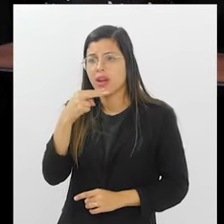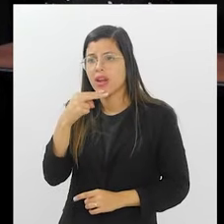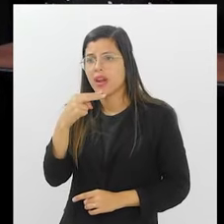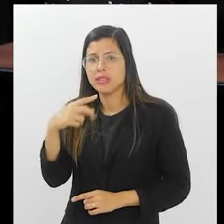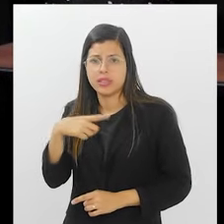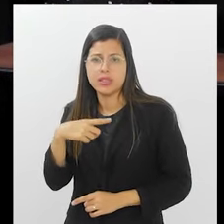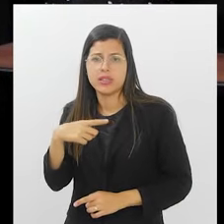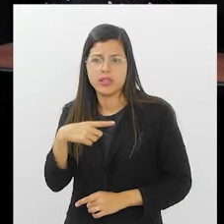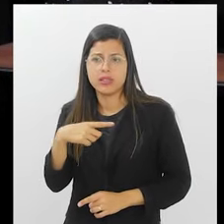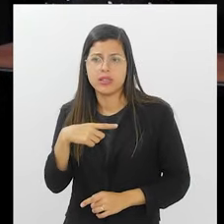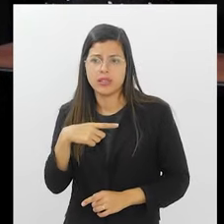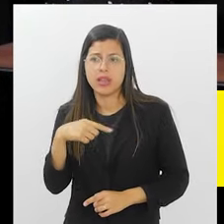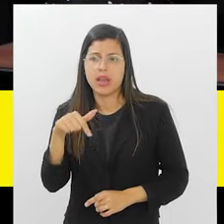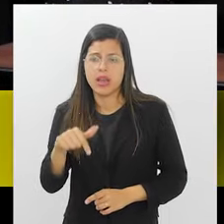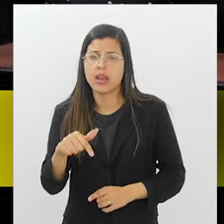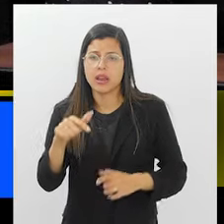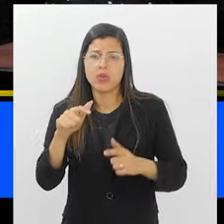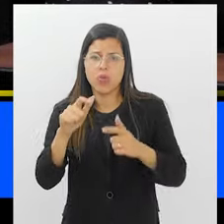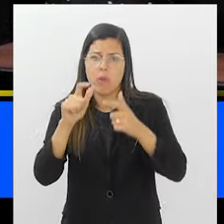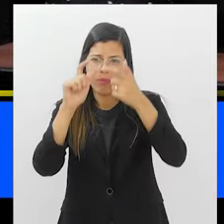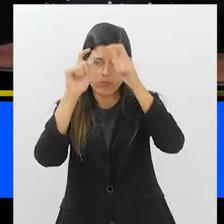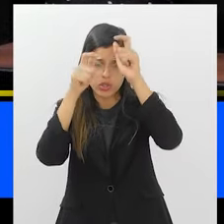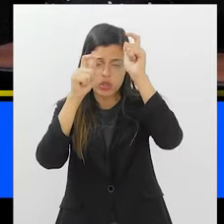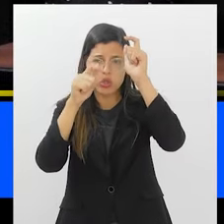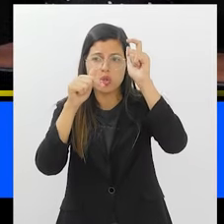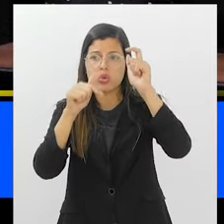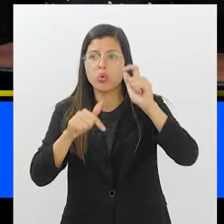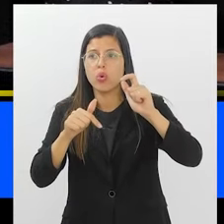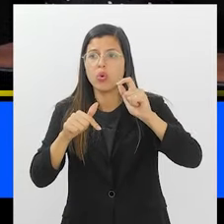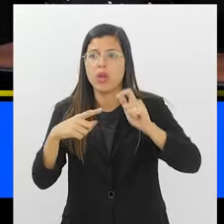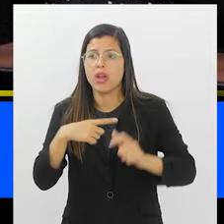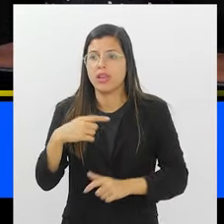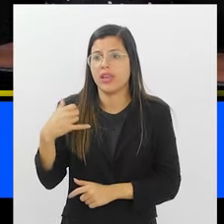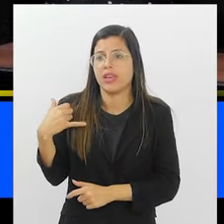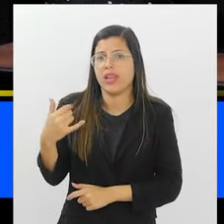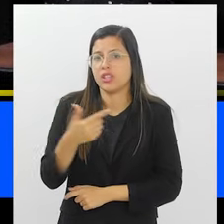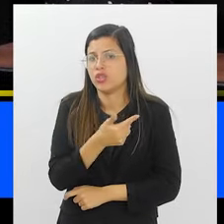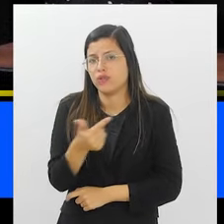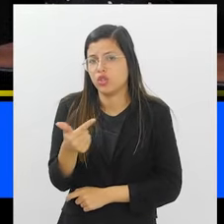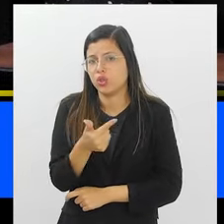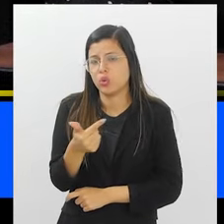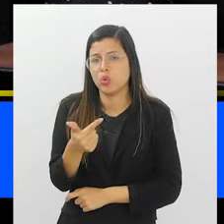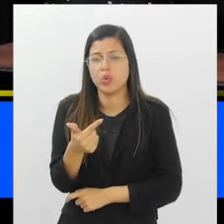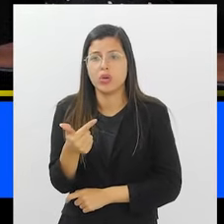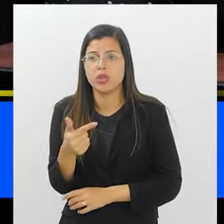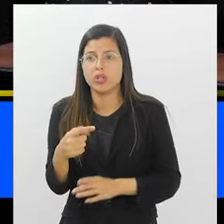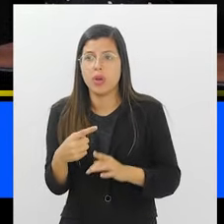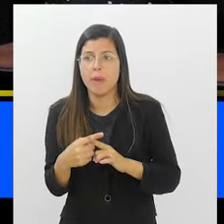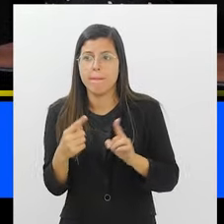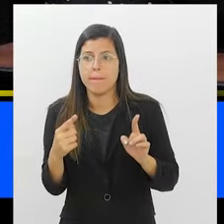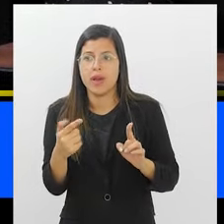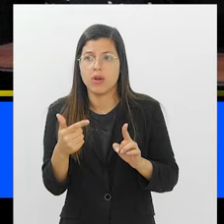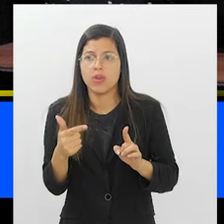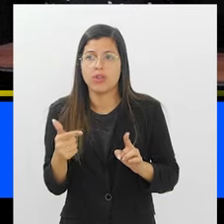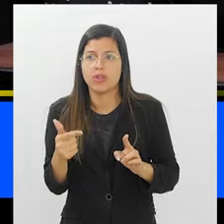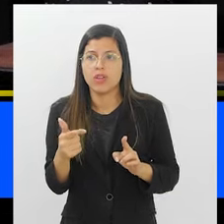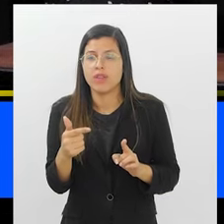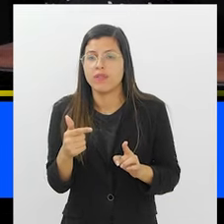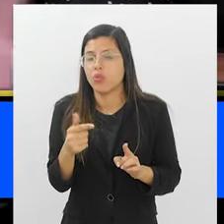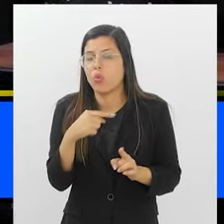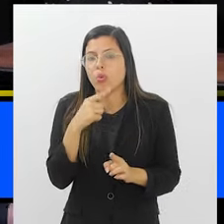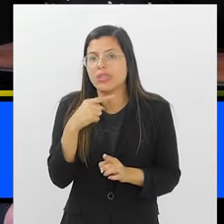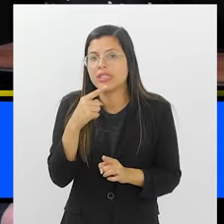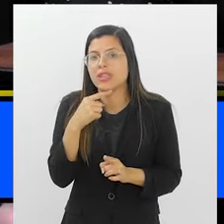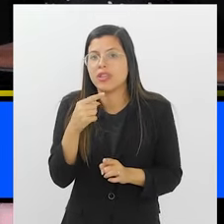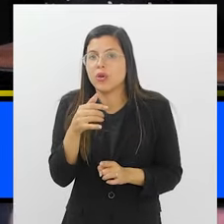de Miller-Dier, que é rara. O cérebro dela é liso, então ela tem 22 anos, mas não teve nenhuma aquisição. A primeira aquisição de uma criança é sustentar a